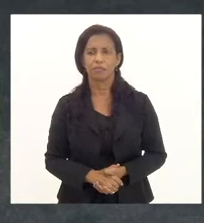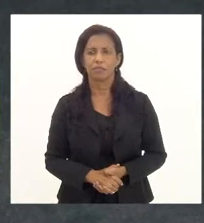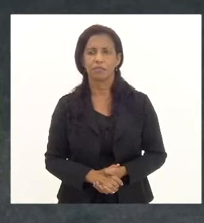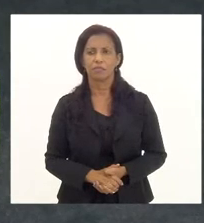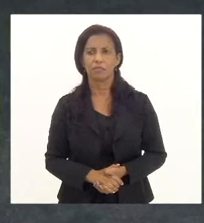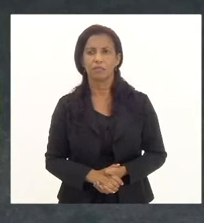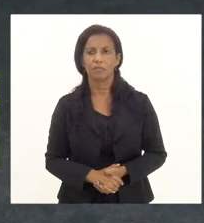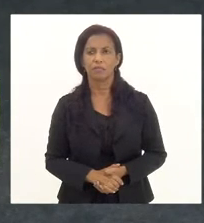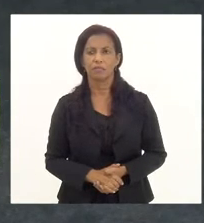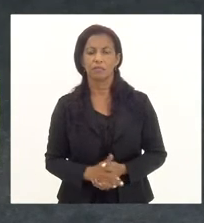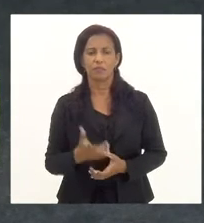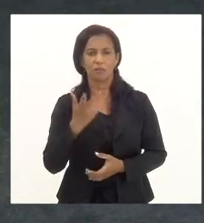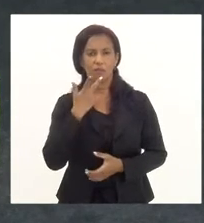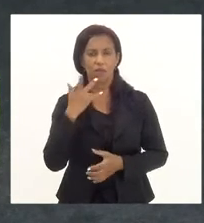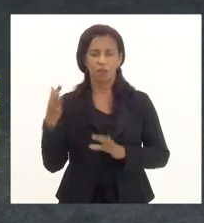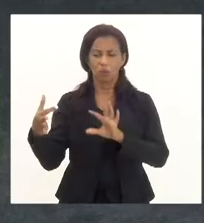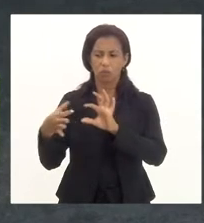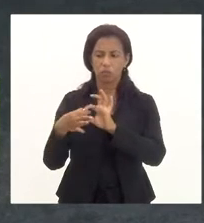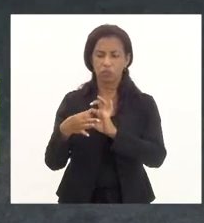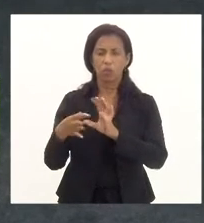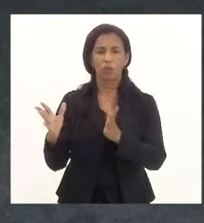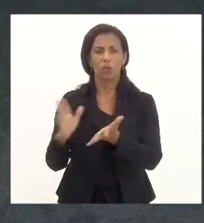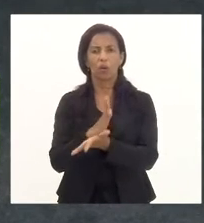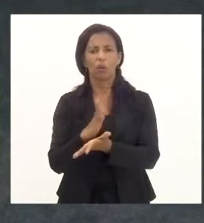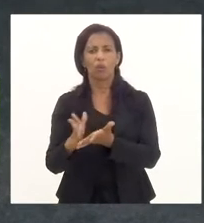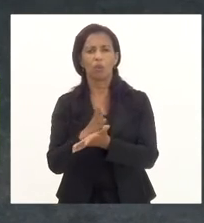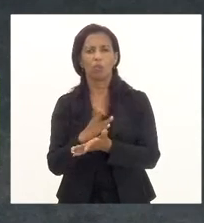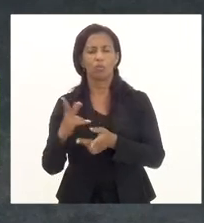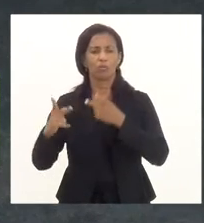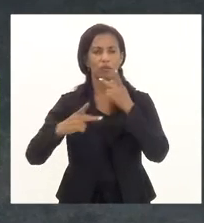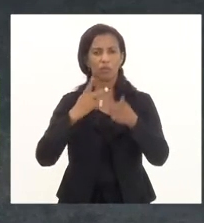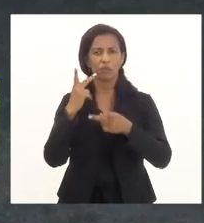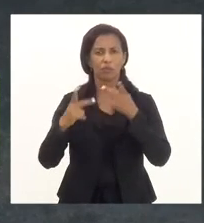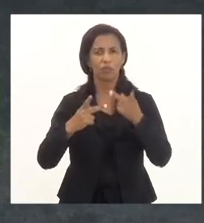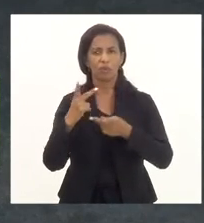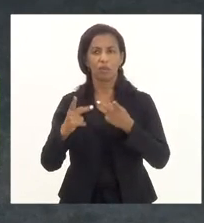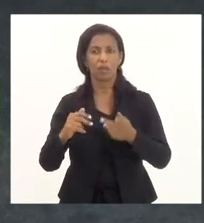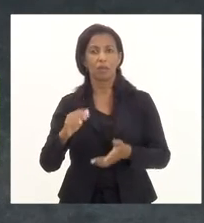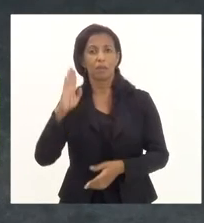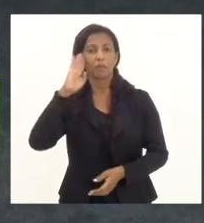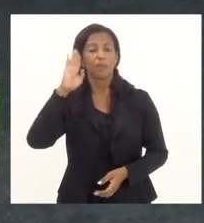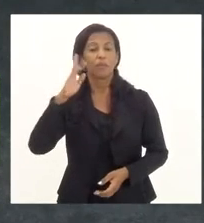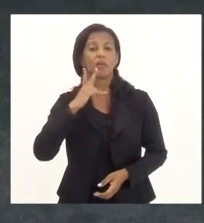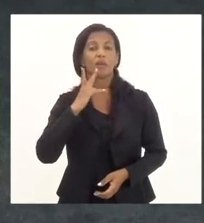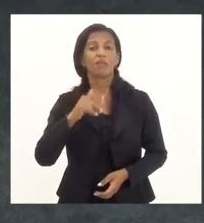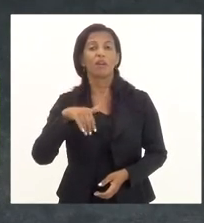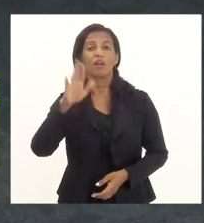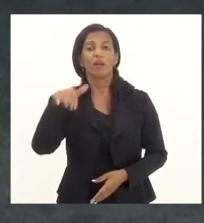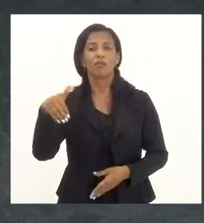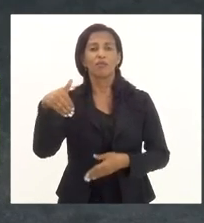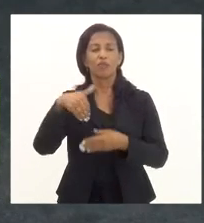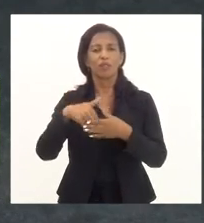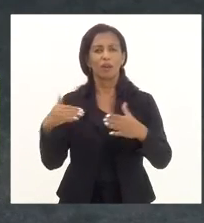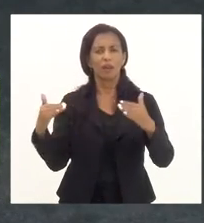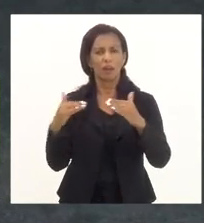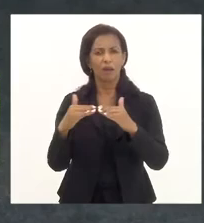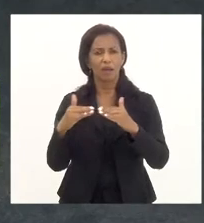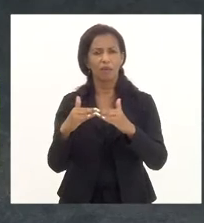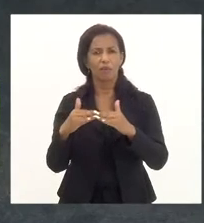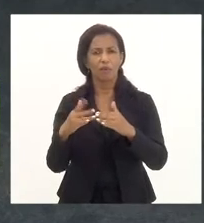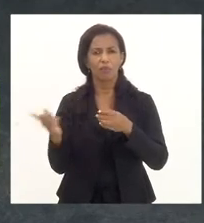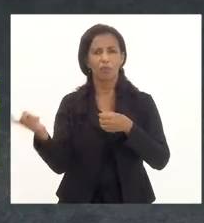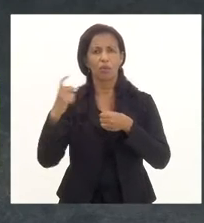eu coaduno com a fala de alguns companheiros aqui inclusive com aquele que disse que quem votar a favor